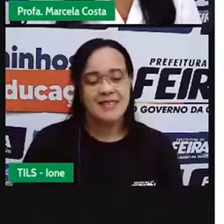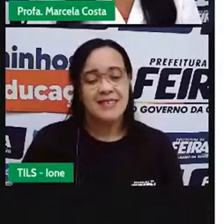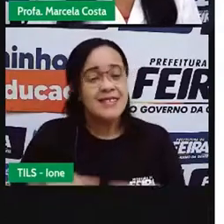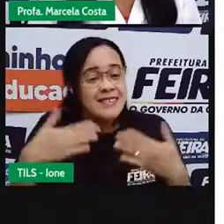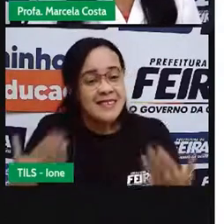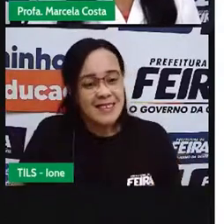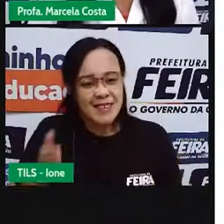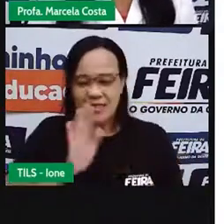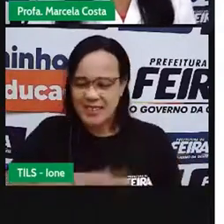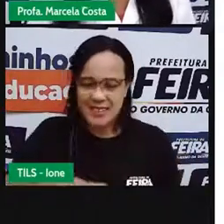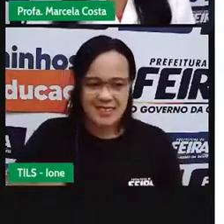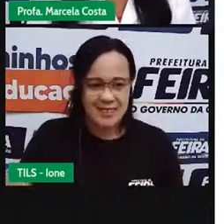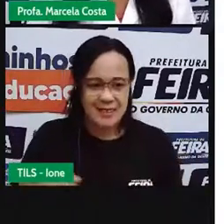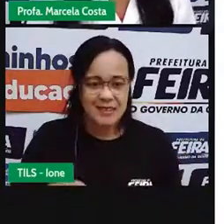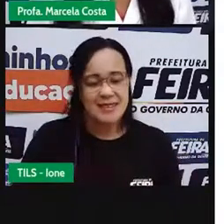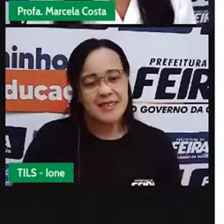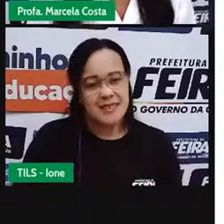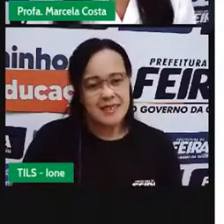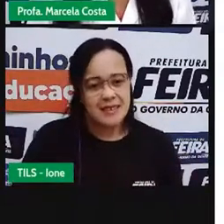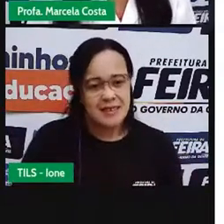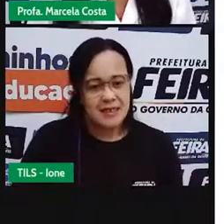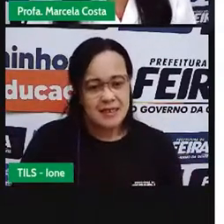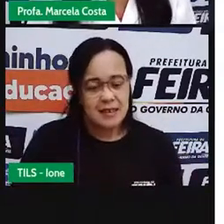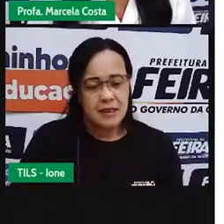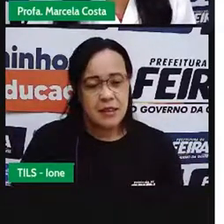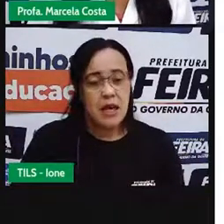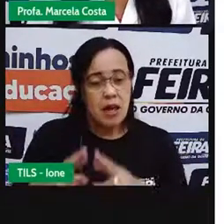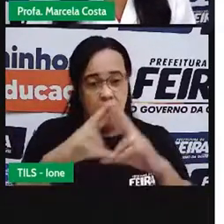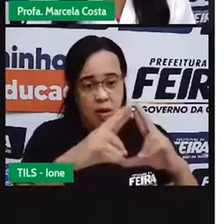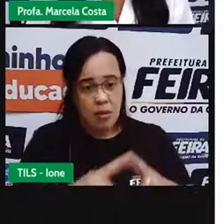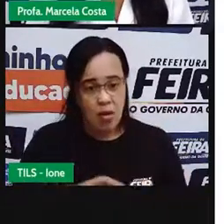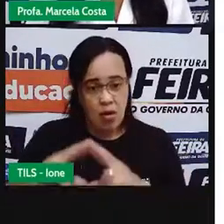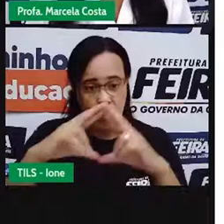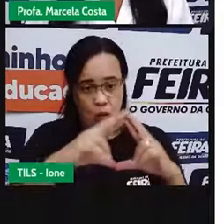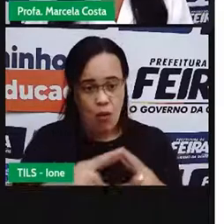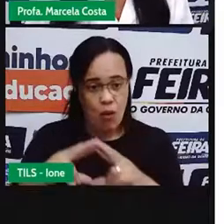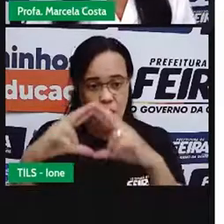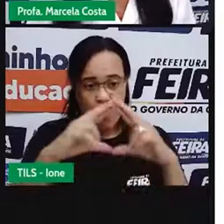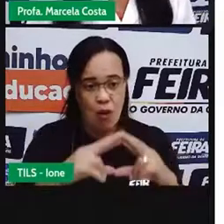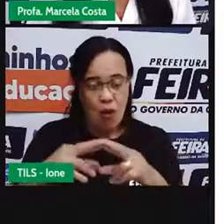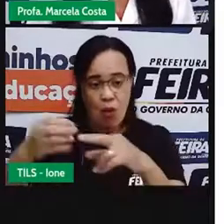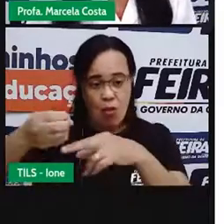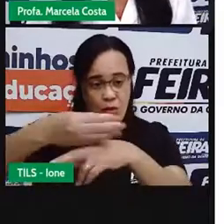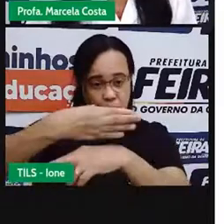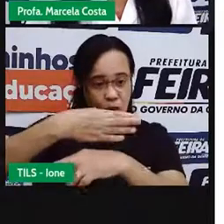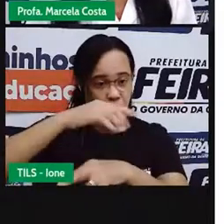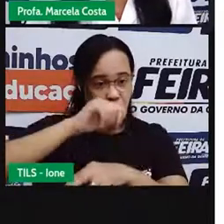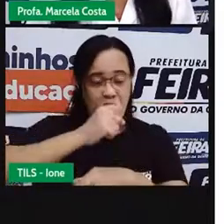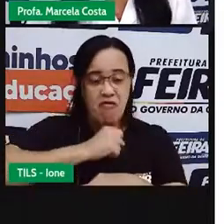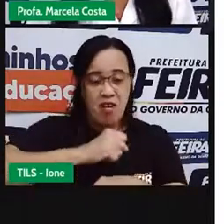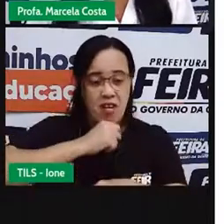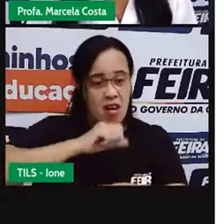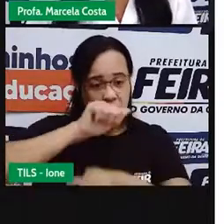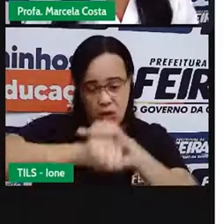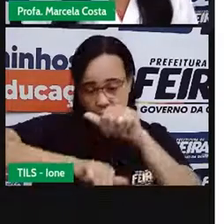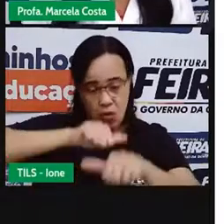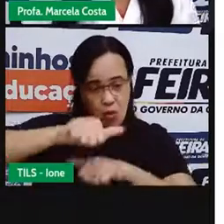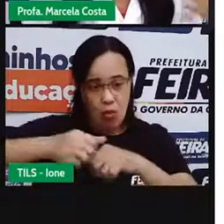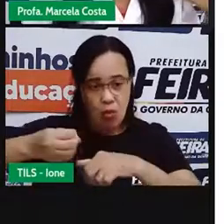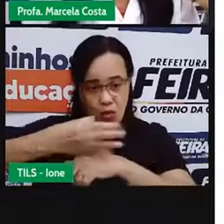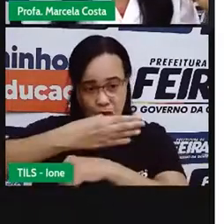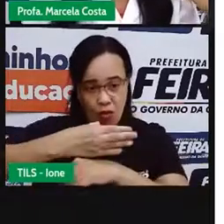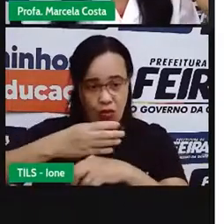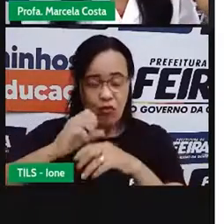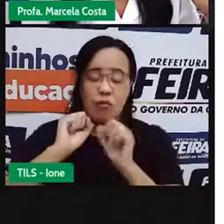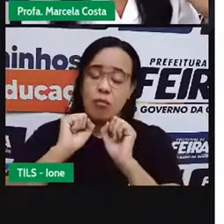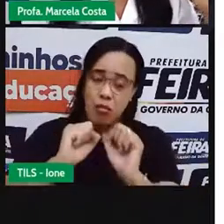Crianças, além de reutilizar, a gente também pode doar.